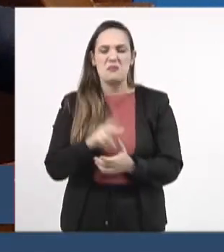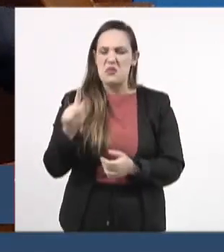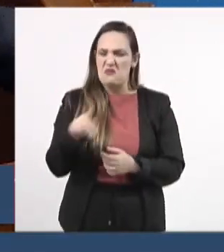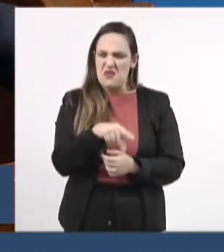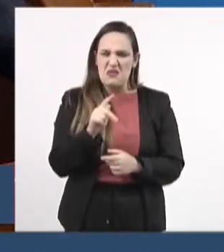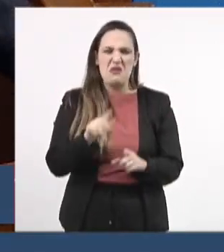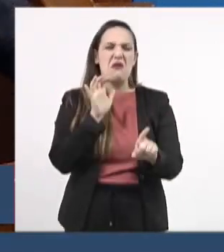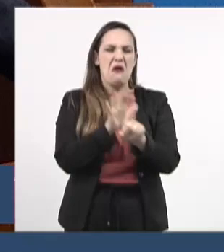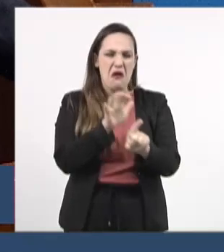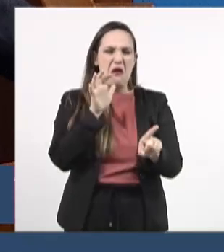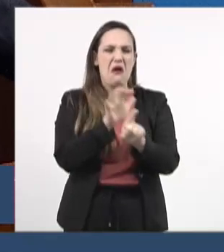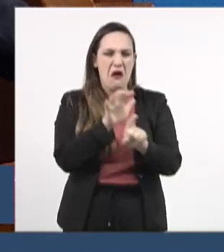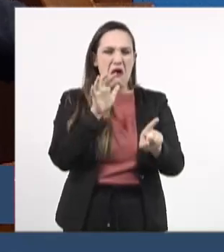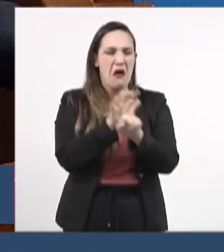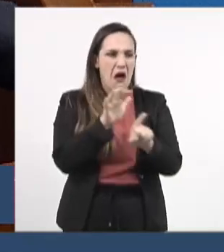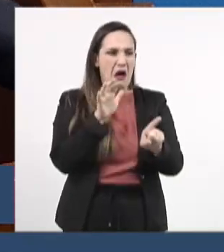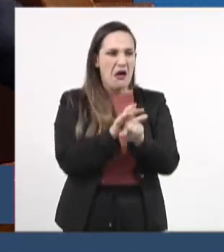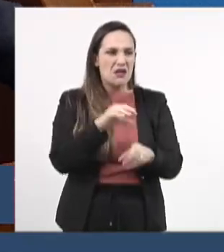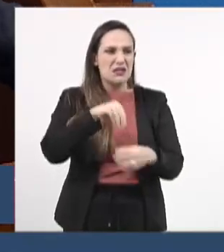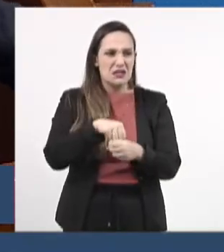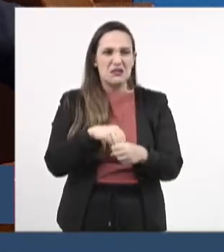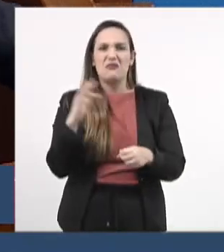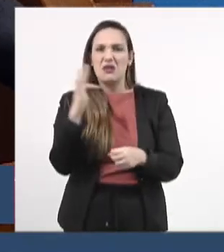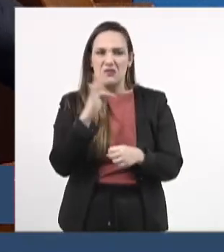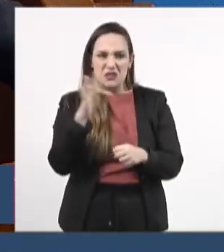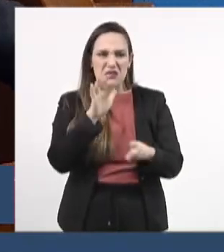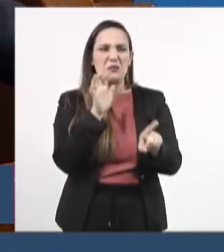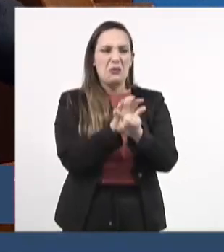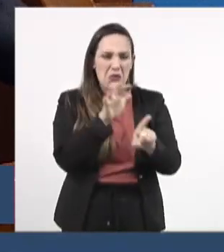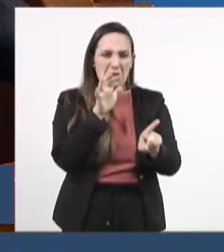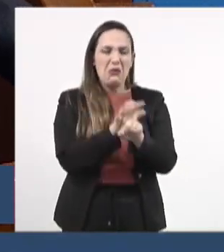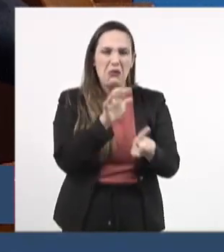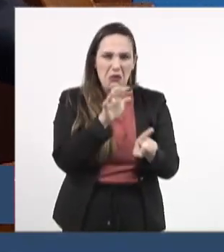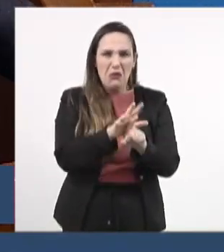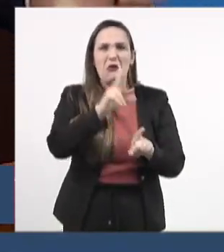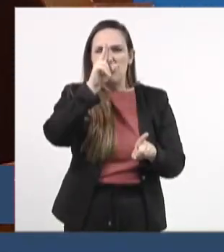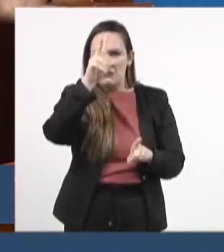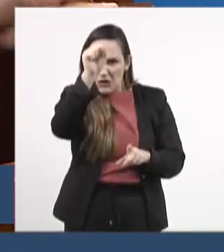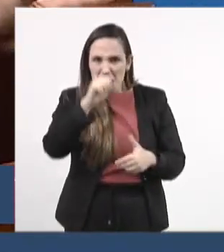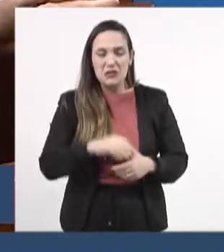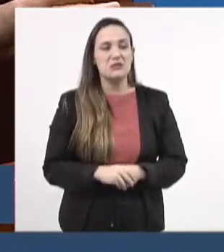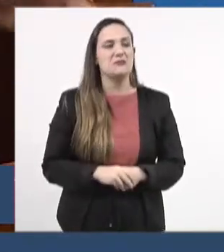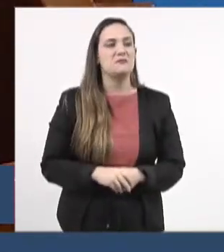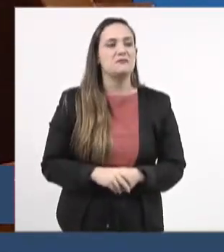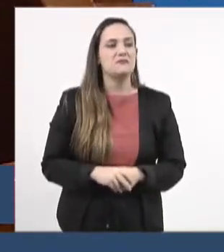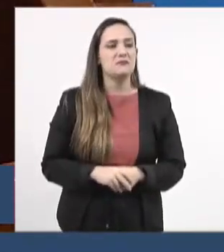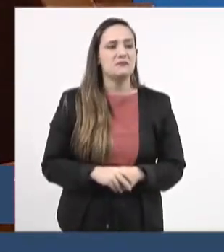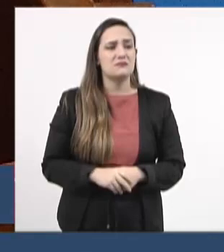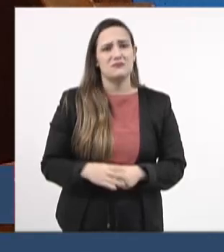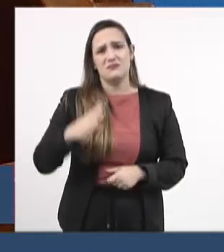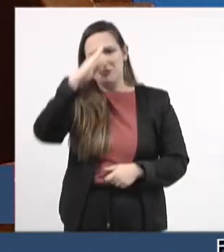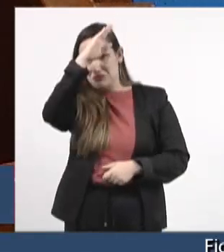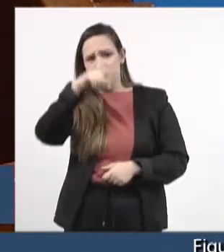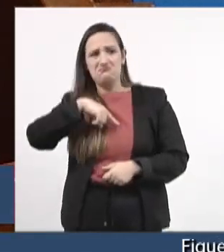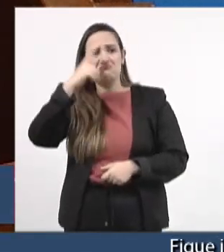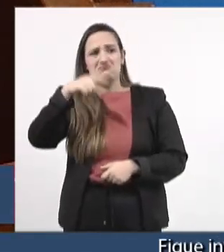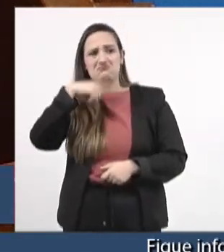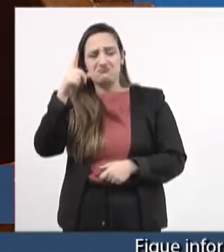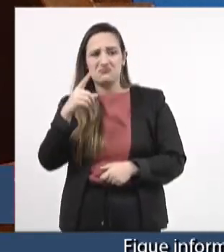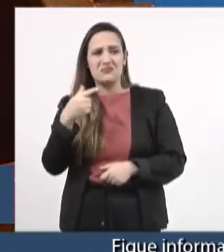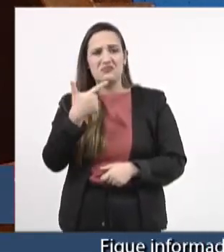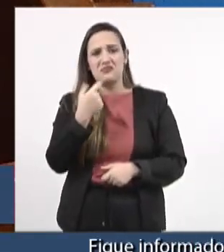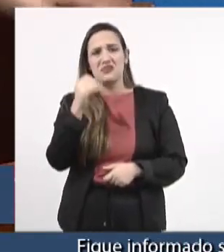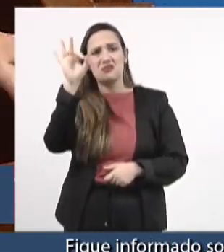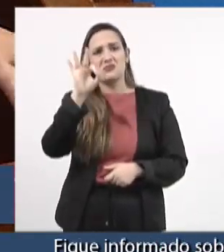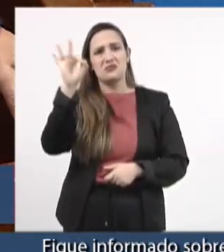dos alunos de esquerda, nas universidades, doutrinação ideológica de esquerda, o Bolsonaro não tinha nem